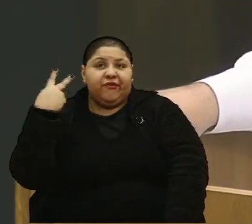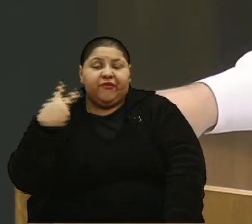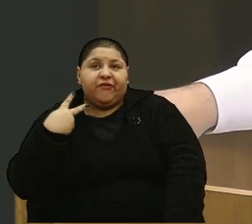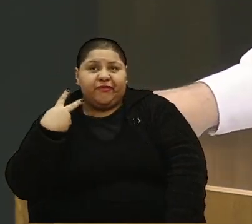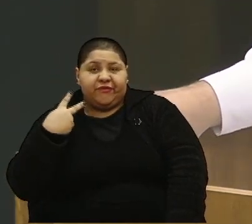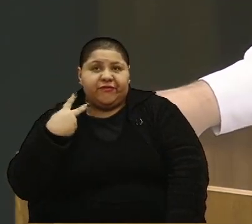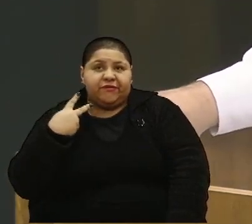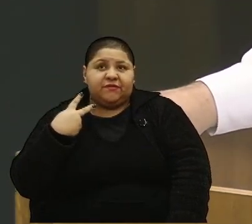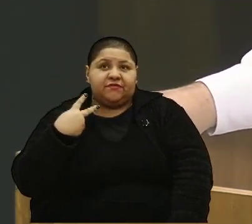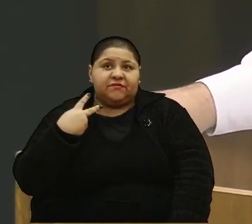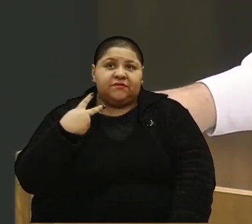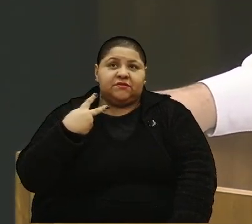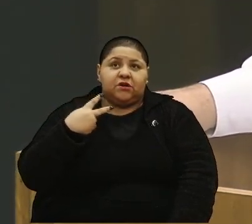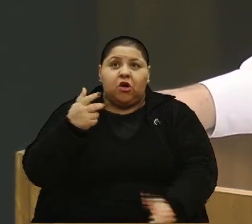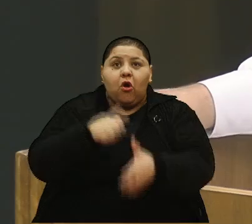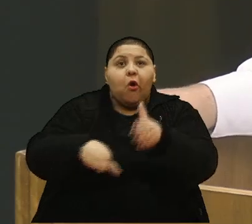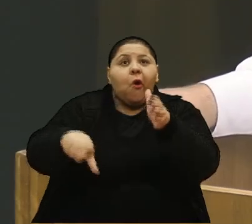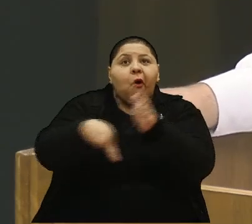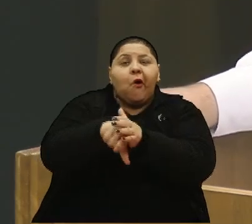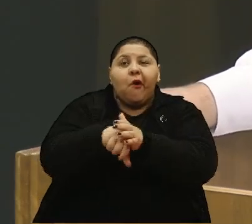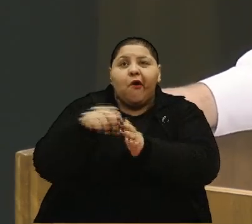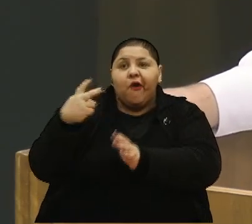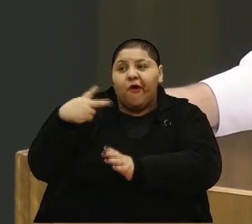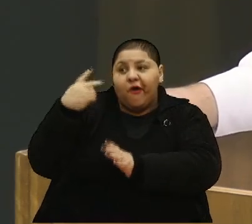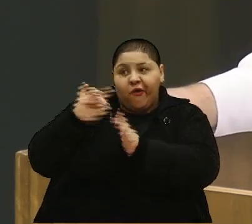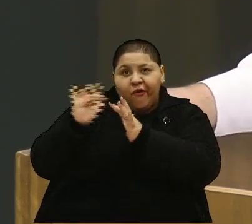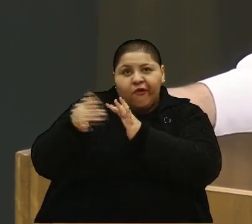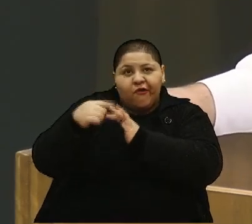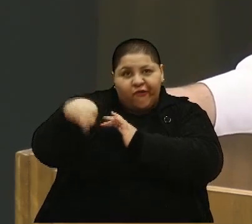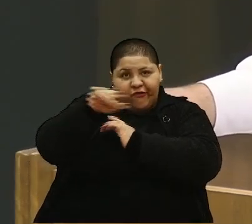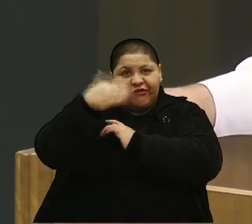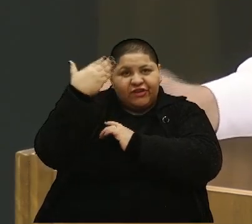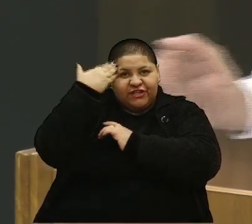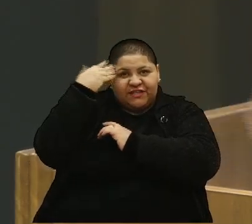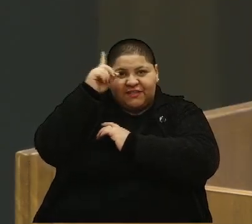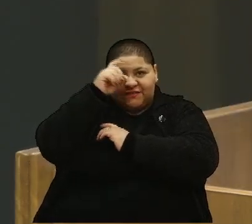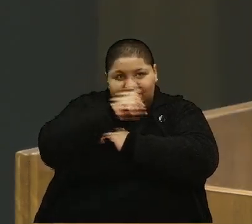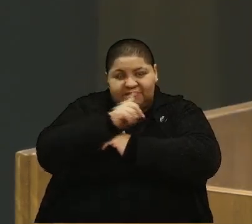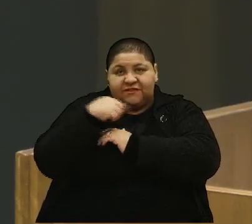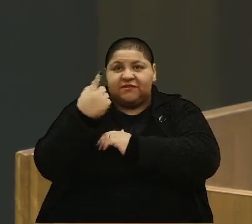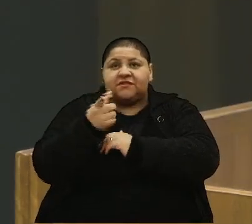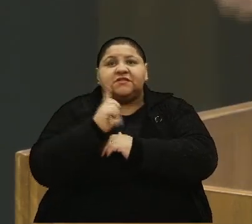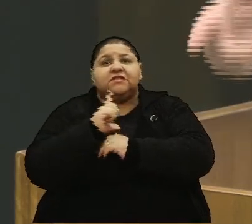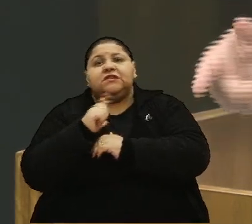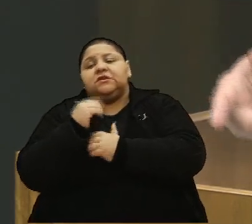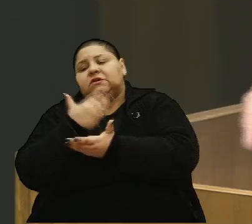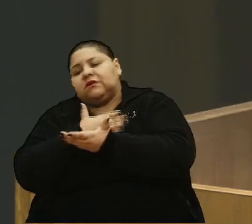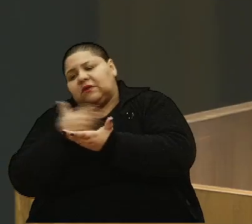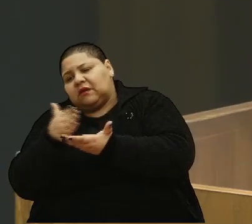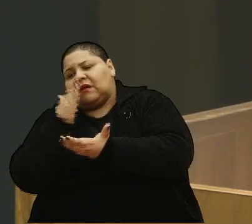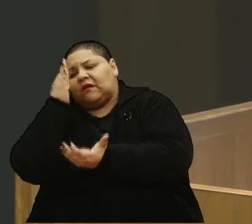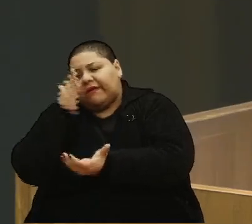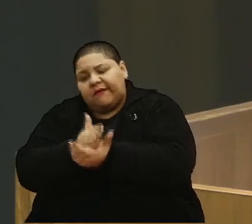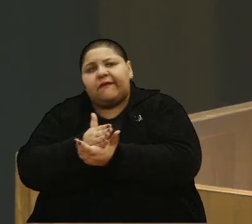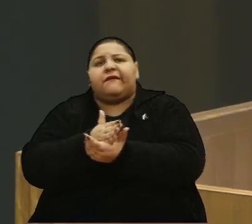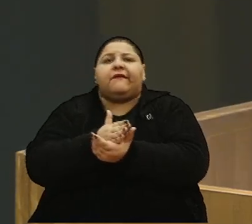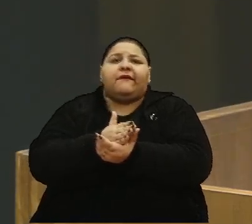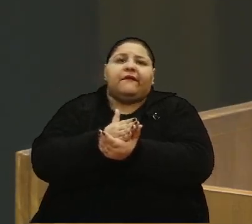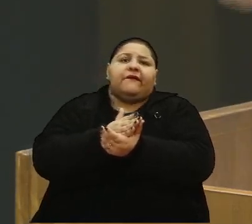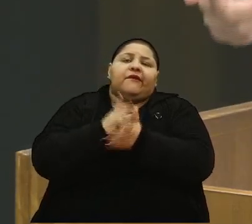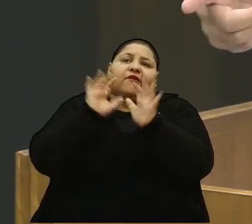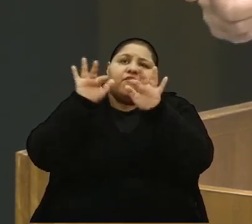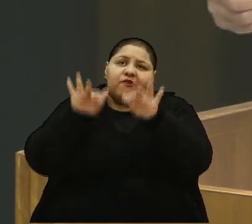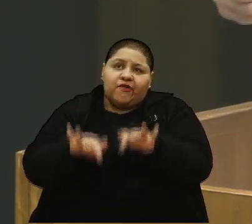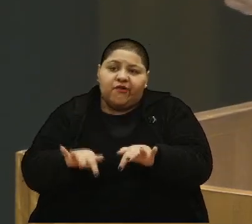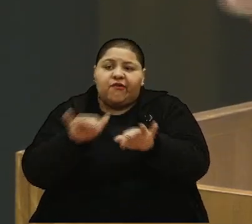quando atribui um crime ao vereador nas redes, vocês sabem a dificuldade que é. Nós temos que entrar na justiça, até derrubar